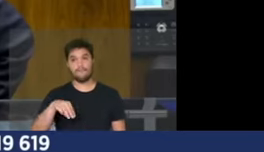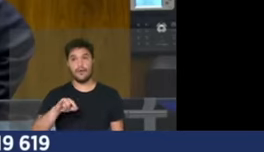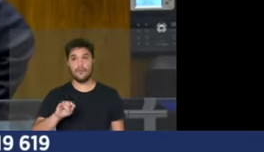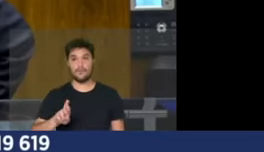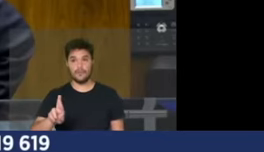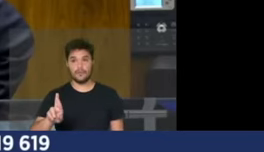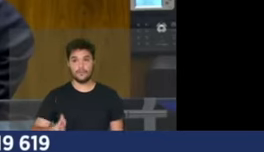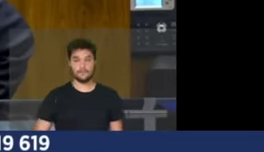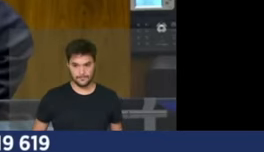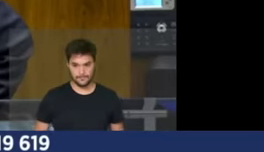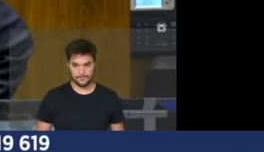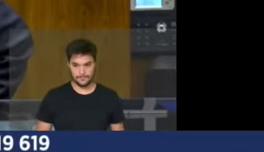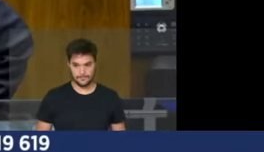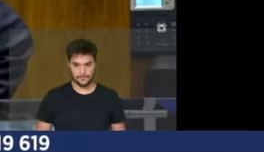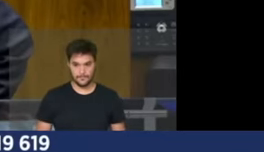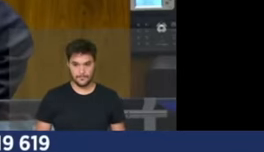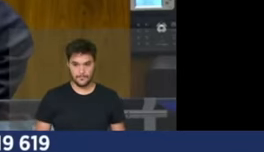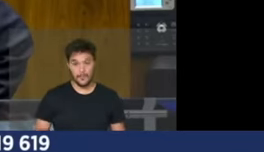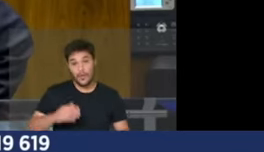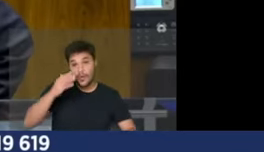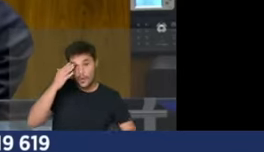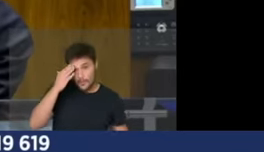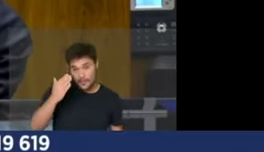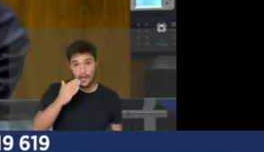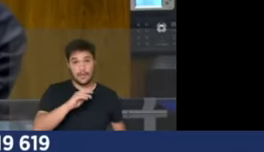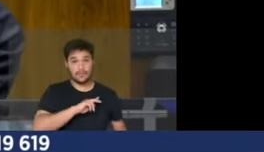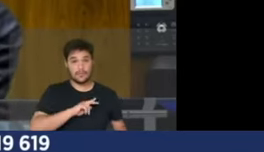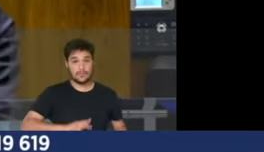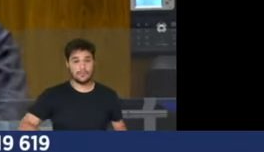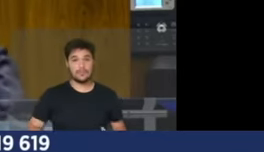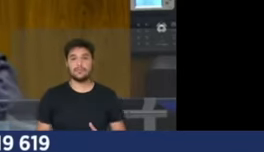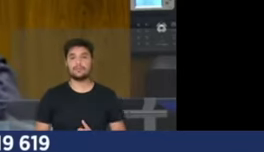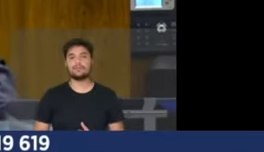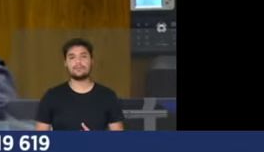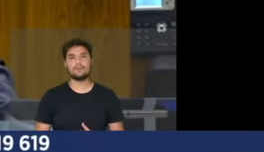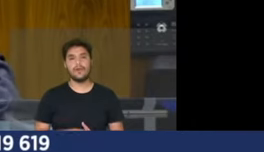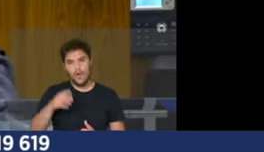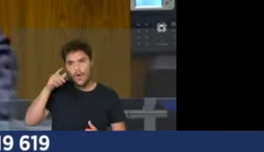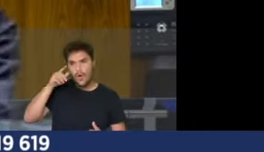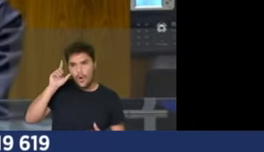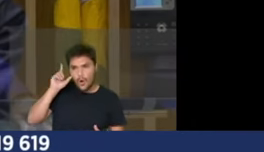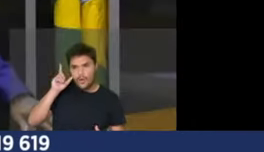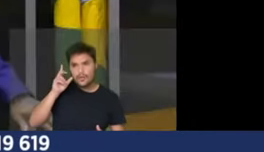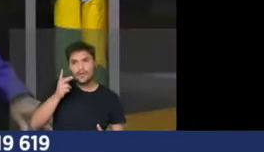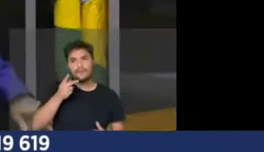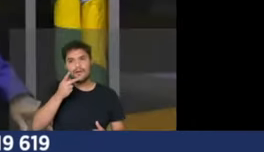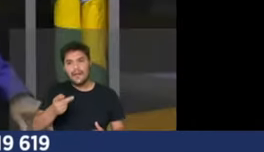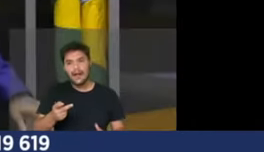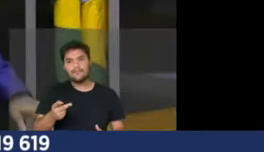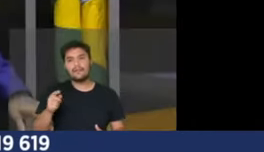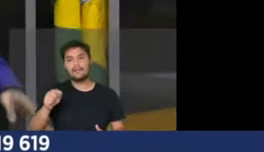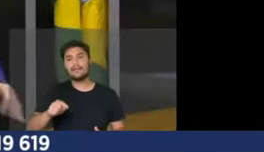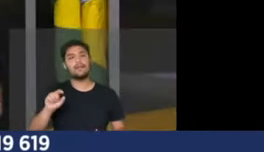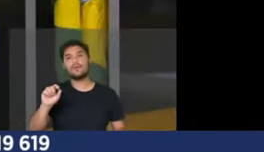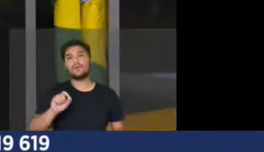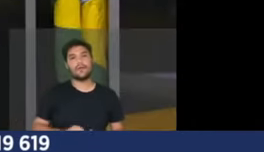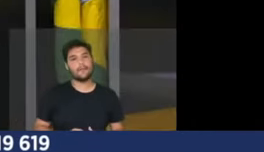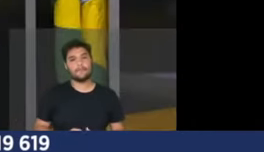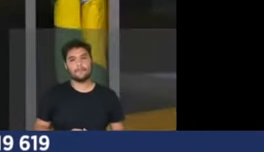Deputado Carlos Jordi. Obrigado, senhor presidente. Bom, ontem eu falava aqui nessa tribuna a respeito